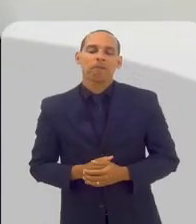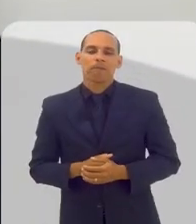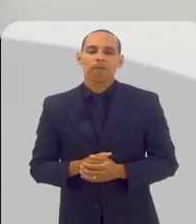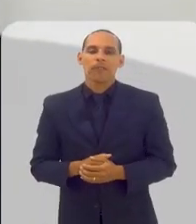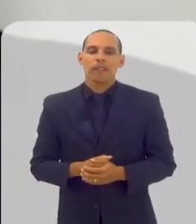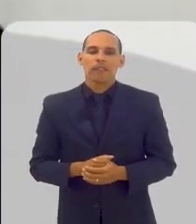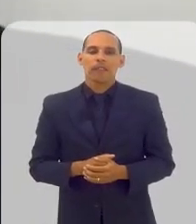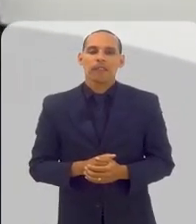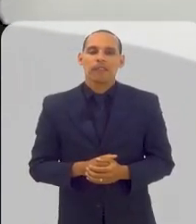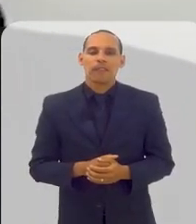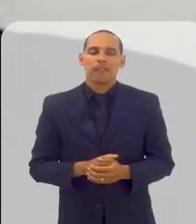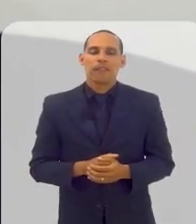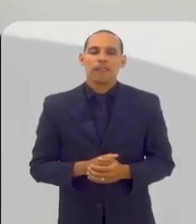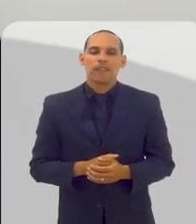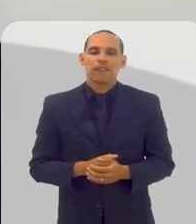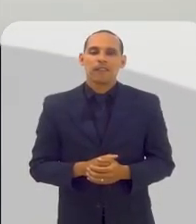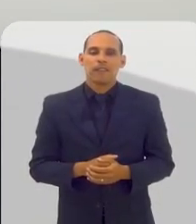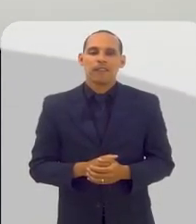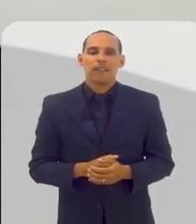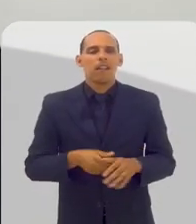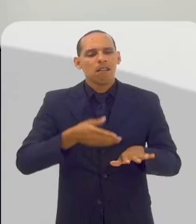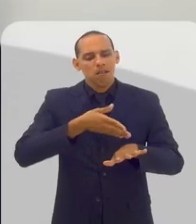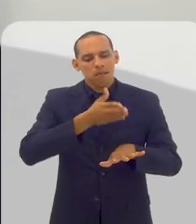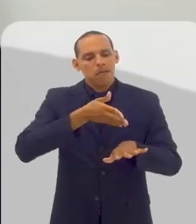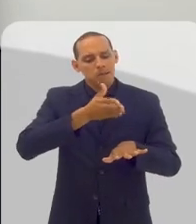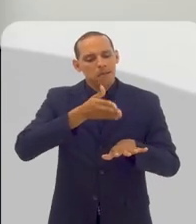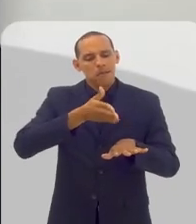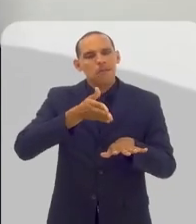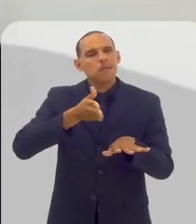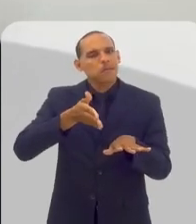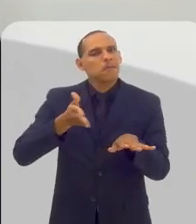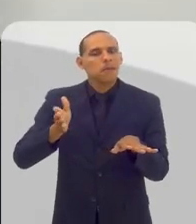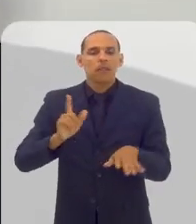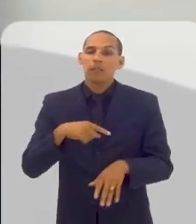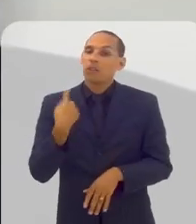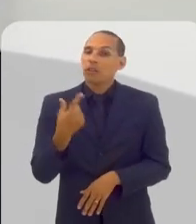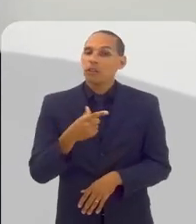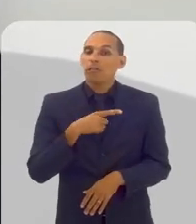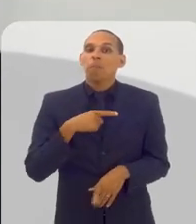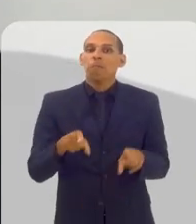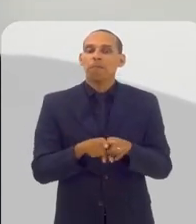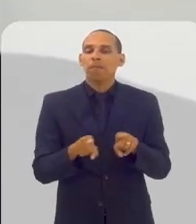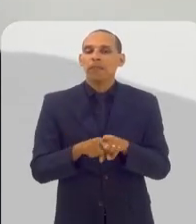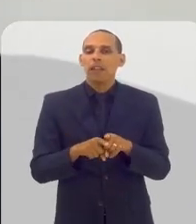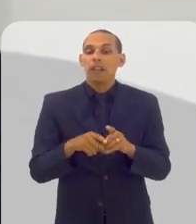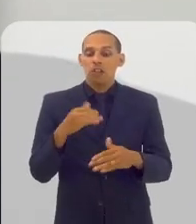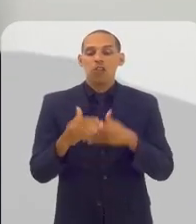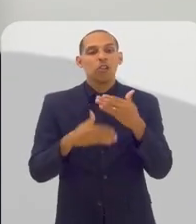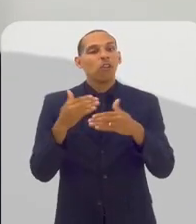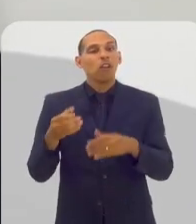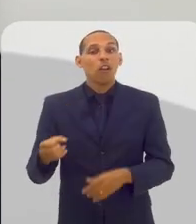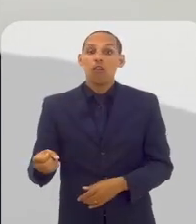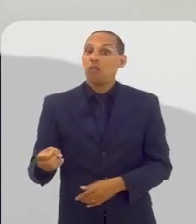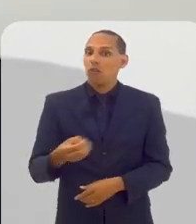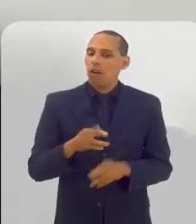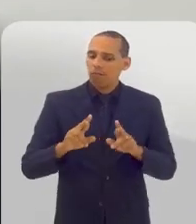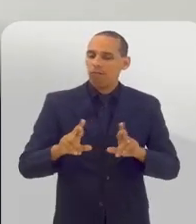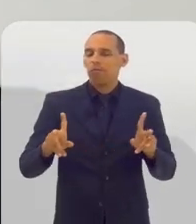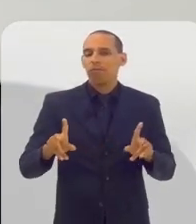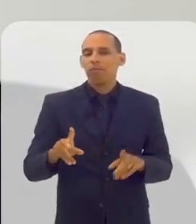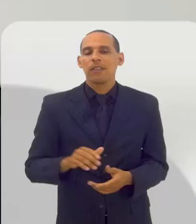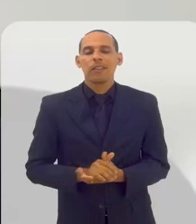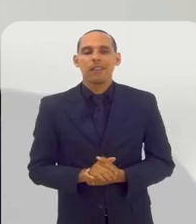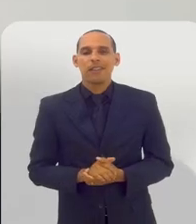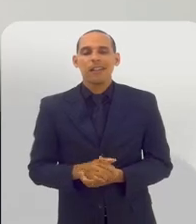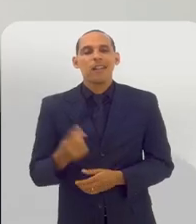é para esses segmentos todos que nós temos nós temos desenvolvendo algumas algumas coisas